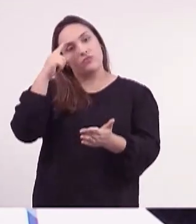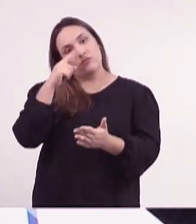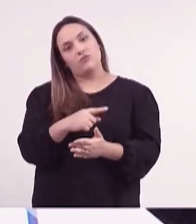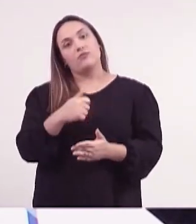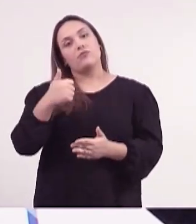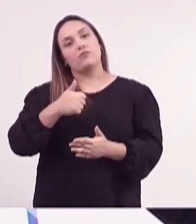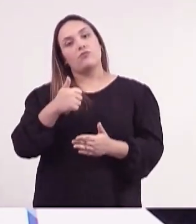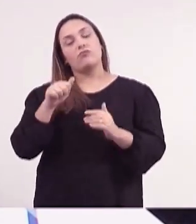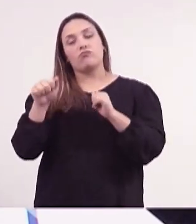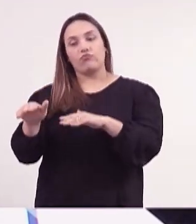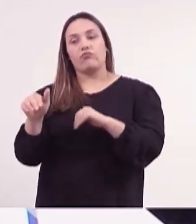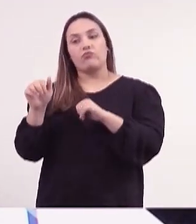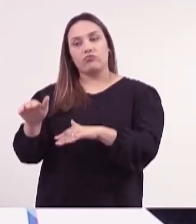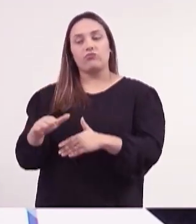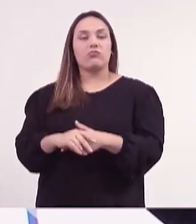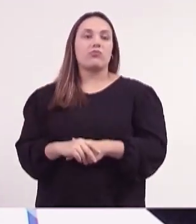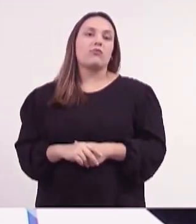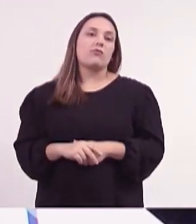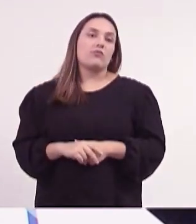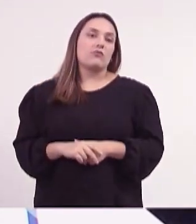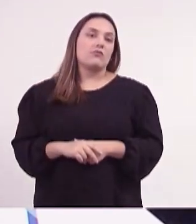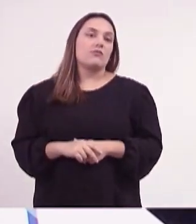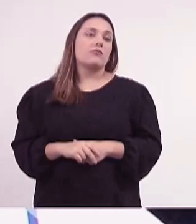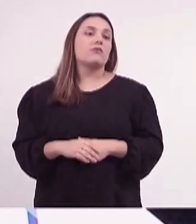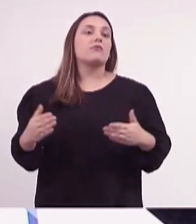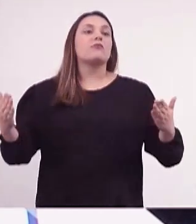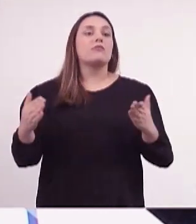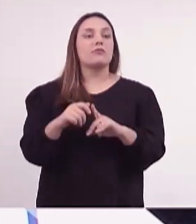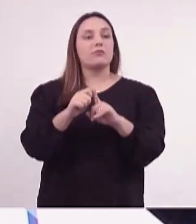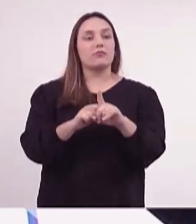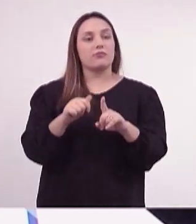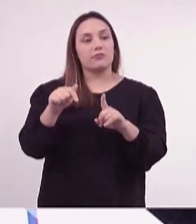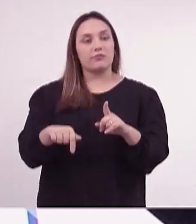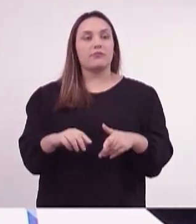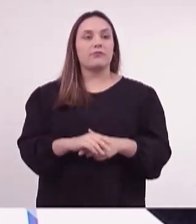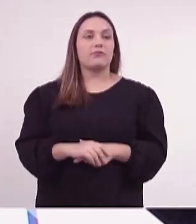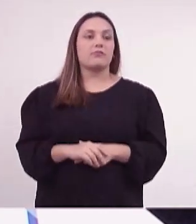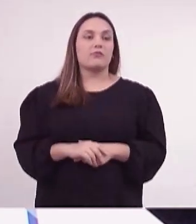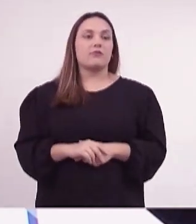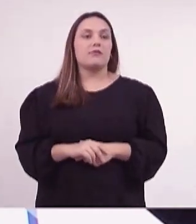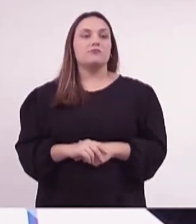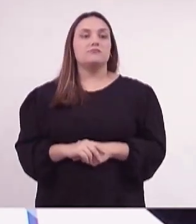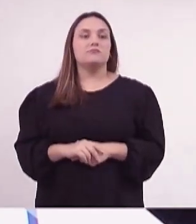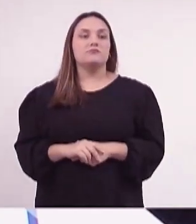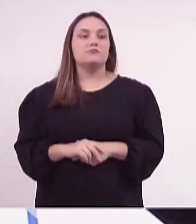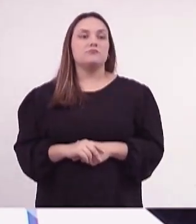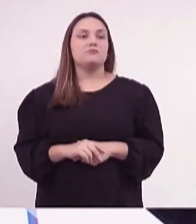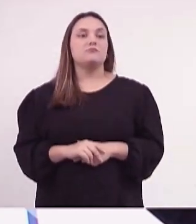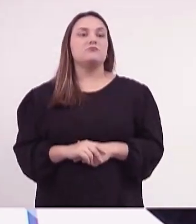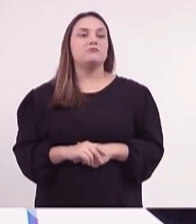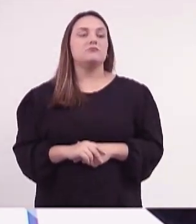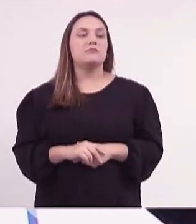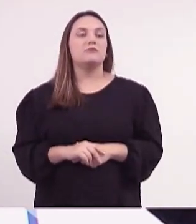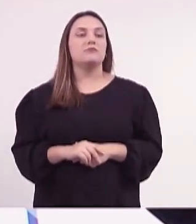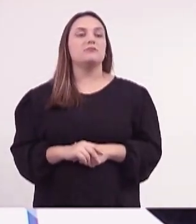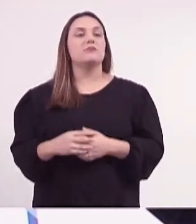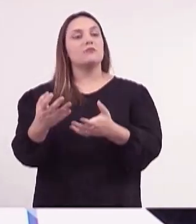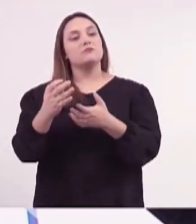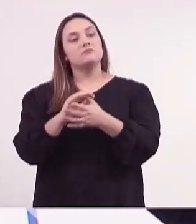partir de 1º de setembro, ou seja, este mês, né? Então eu quero aqui, mais uma